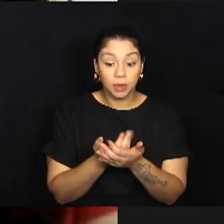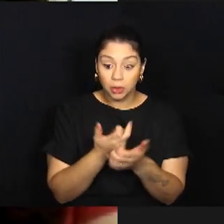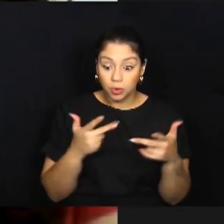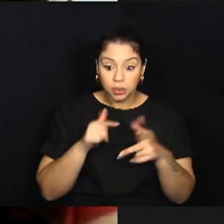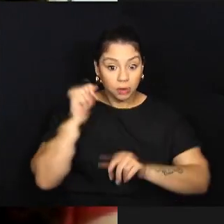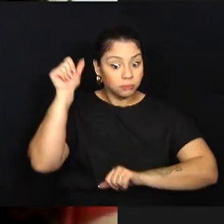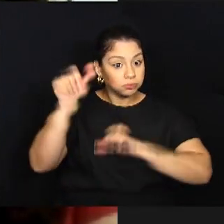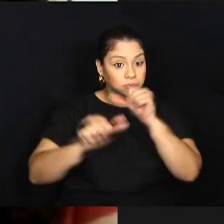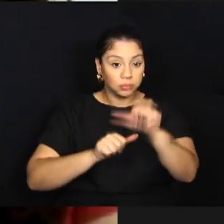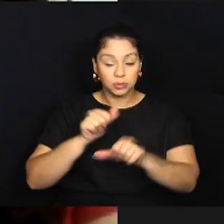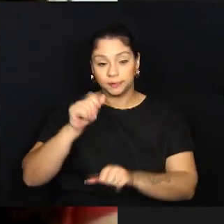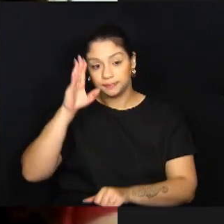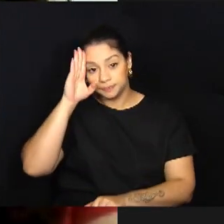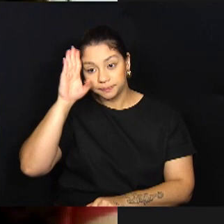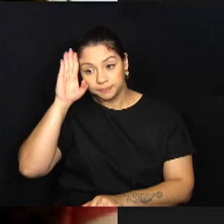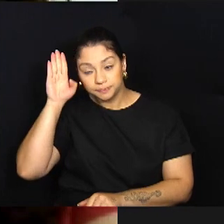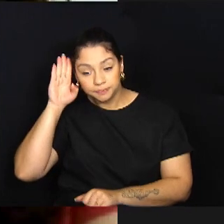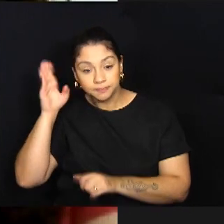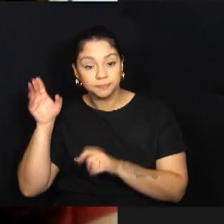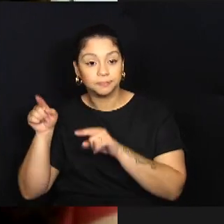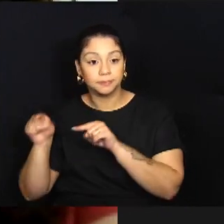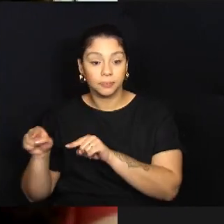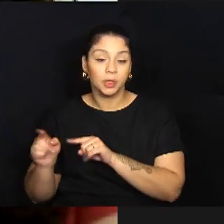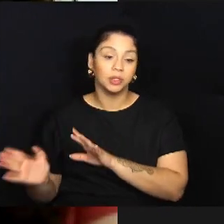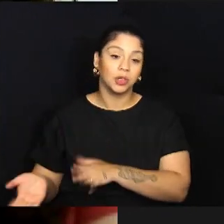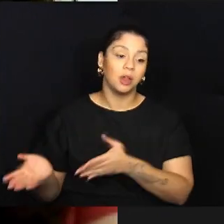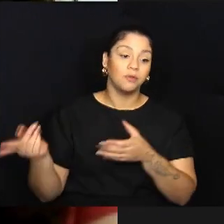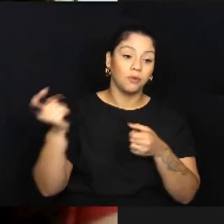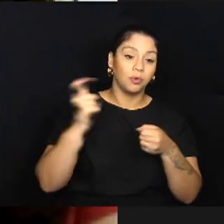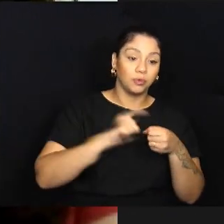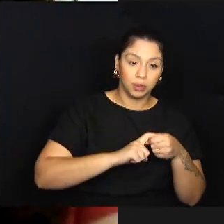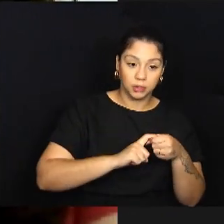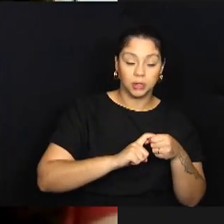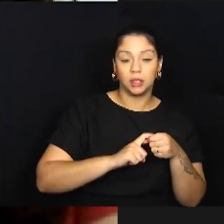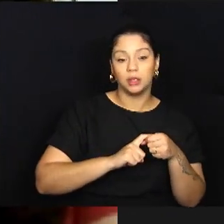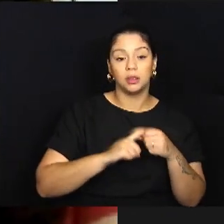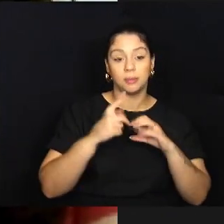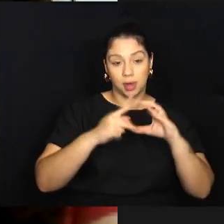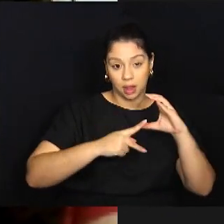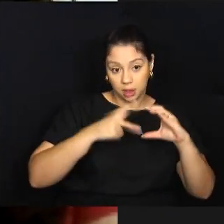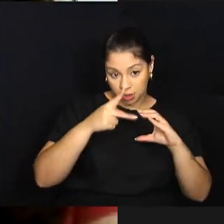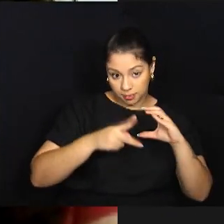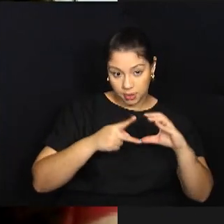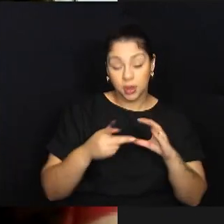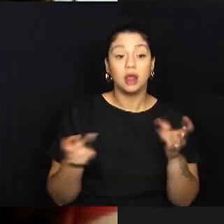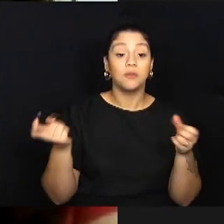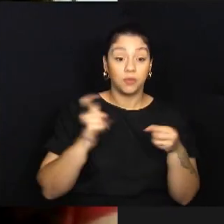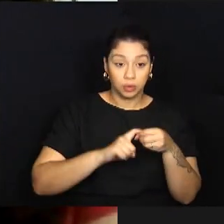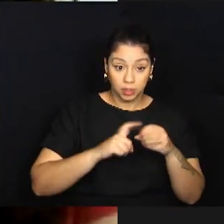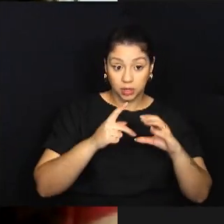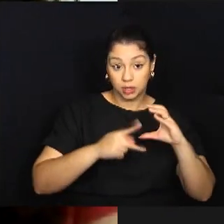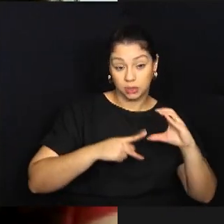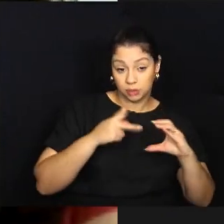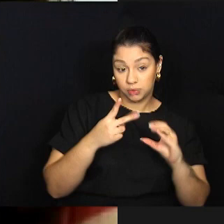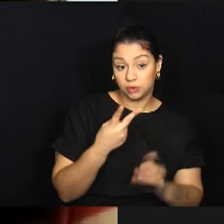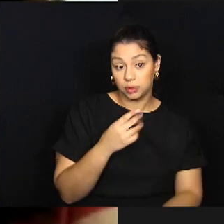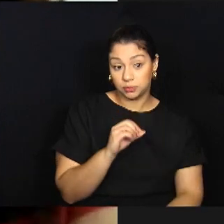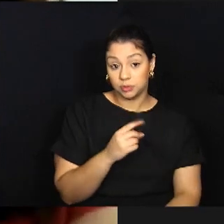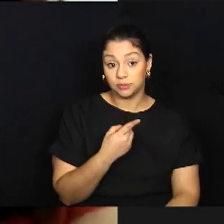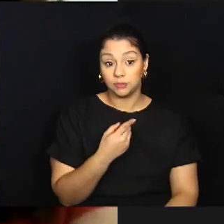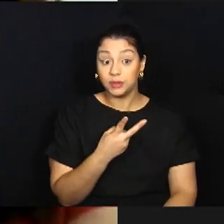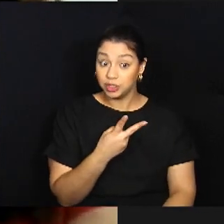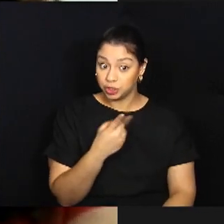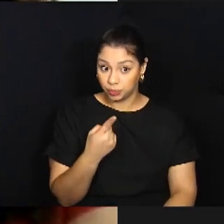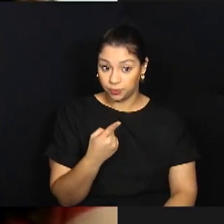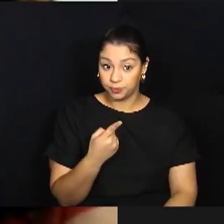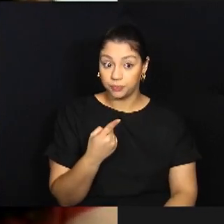academia, voltei para a Câmara, já tinha passado pela Câmara em 2013, voltei aí para a Câmara em 2021, fiquei